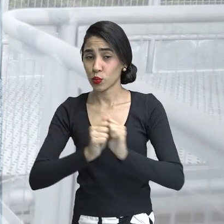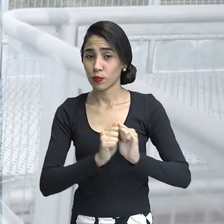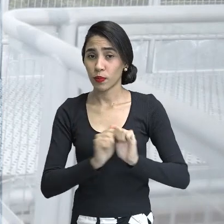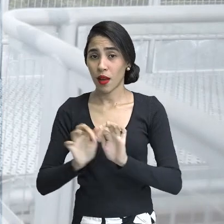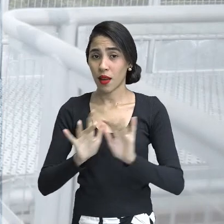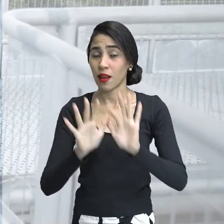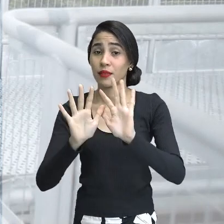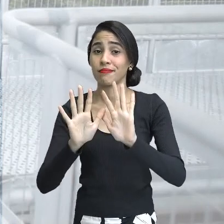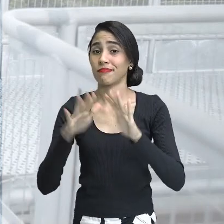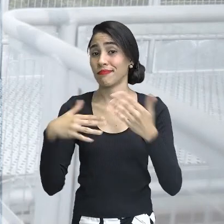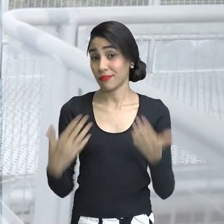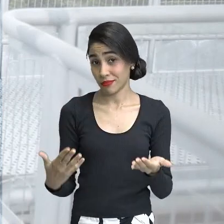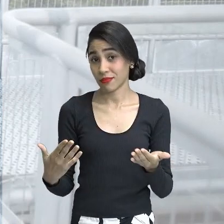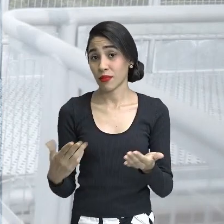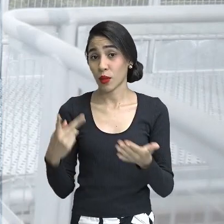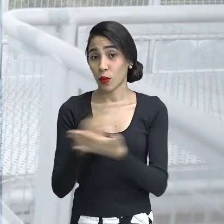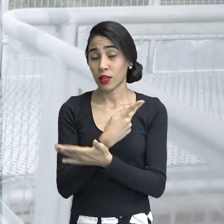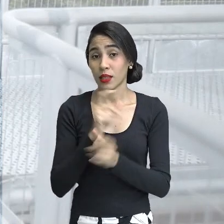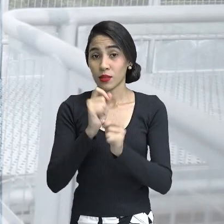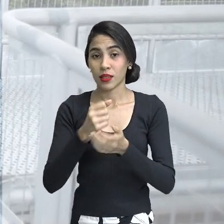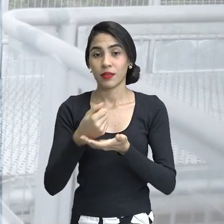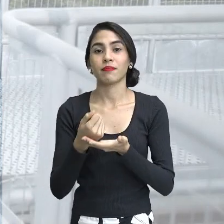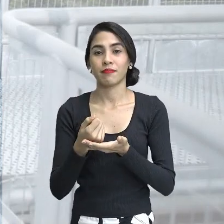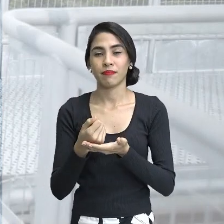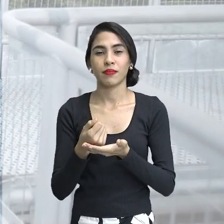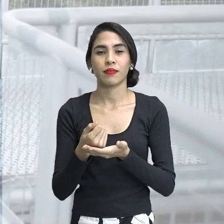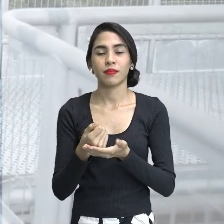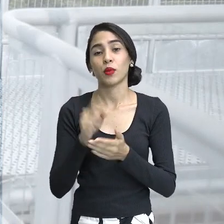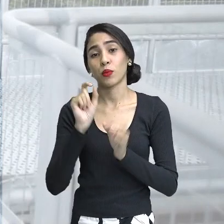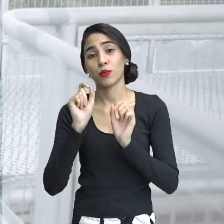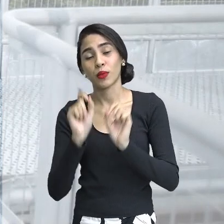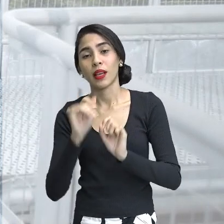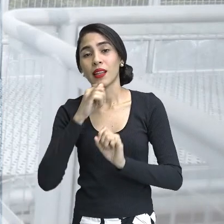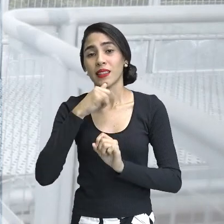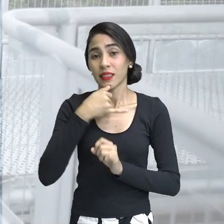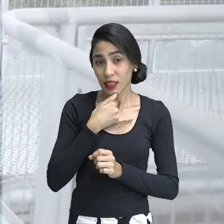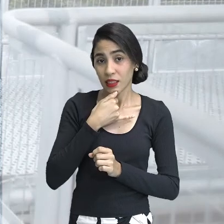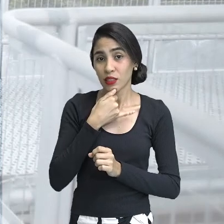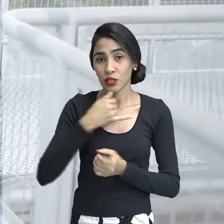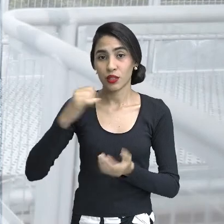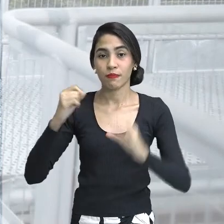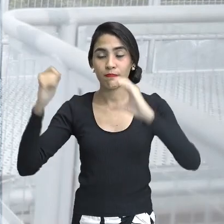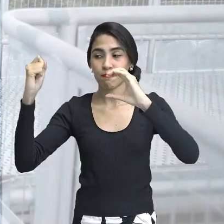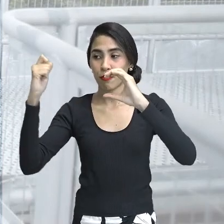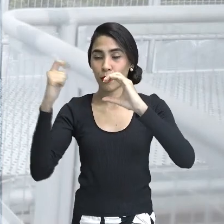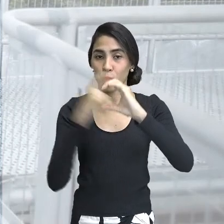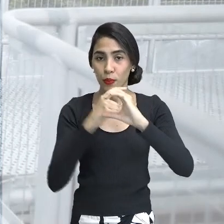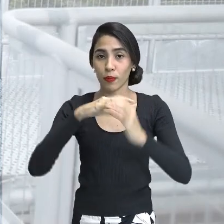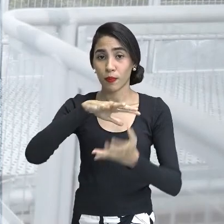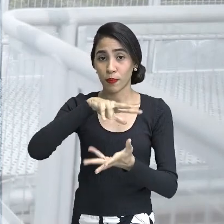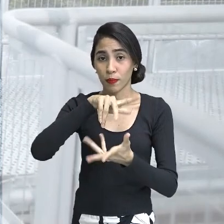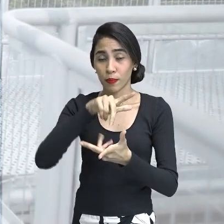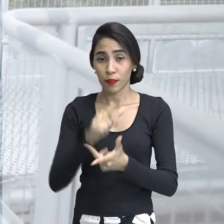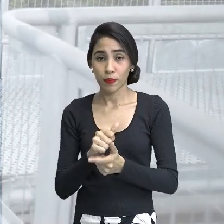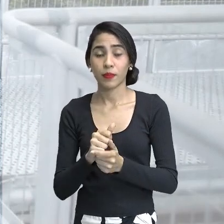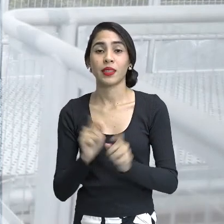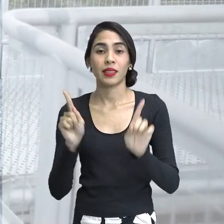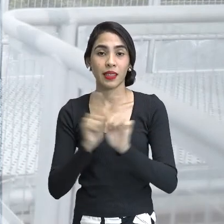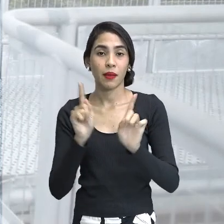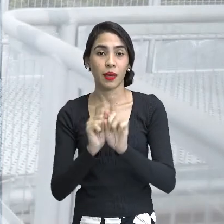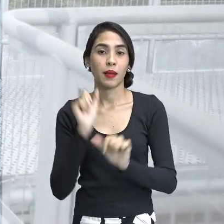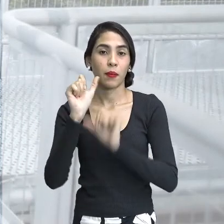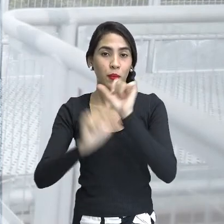estufa. Então, gente, isso acaba contribuindo para o quê? Infelizmente, para o aquecimento global e todas essas